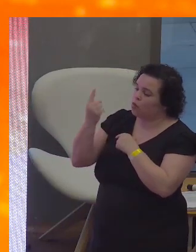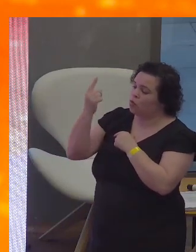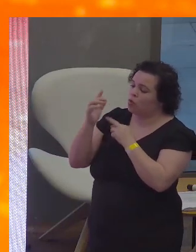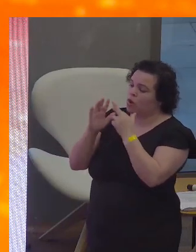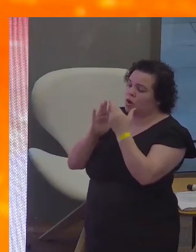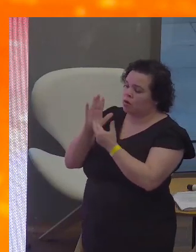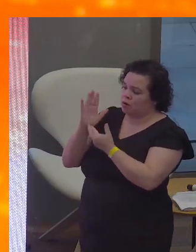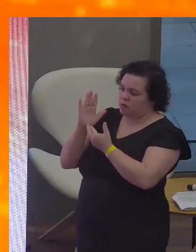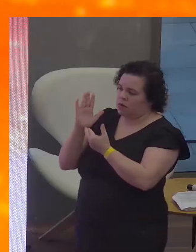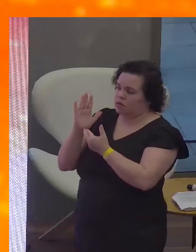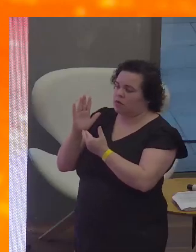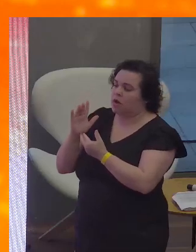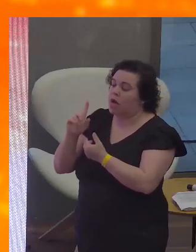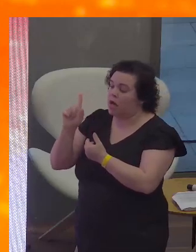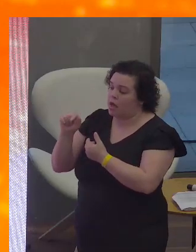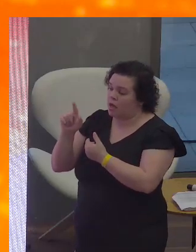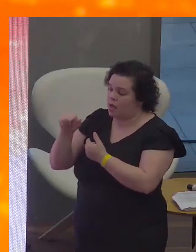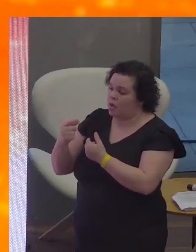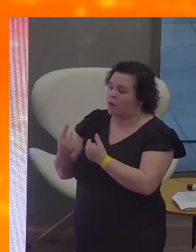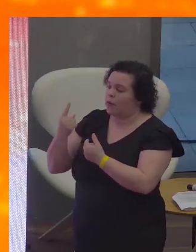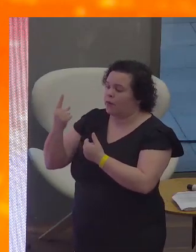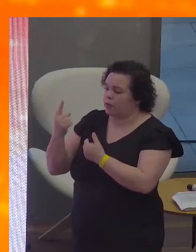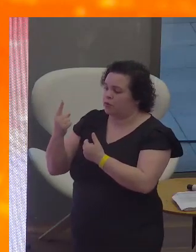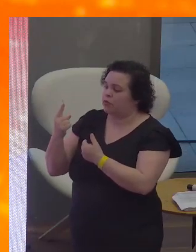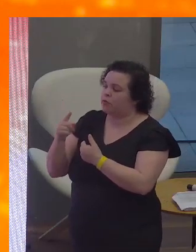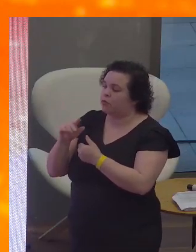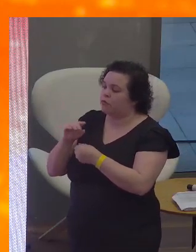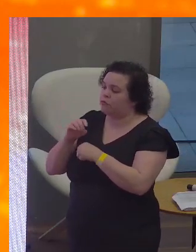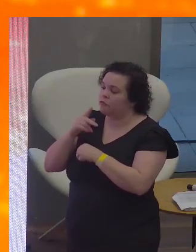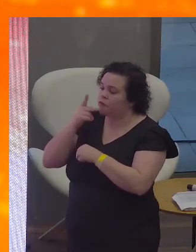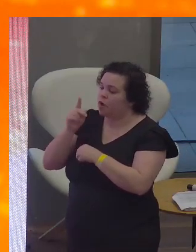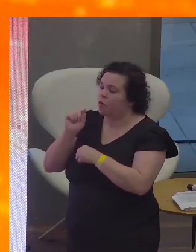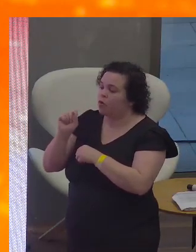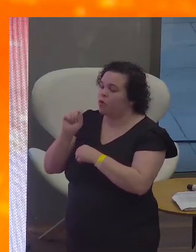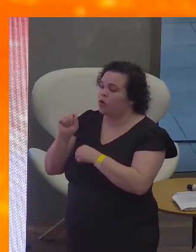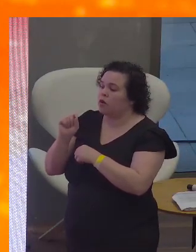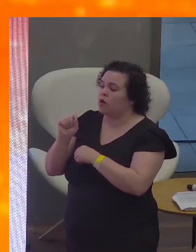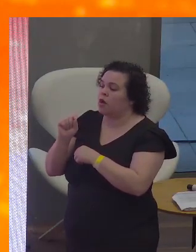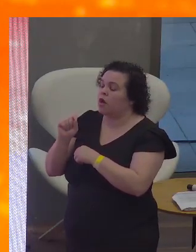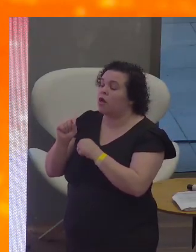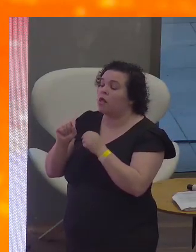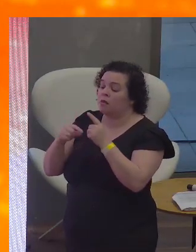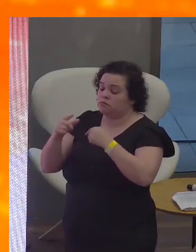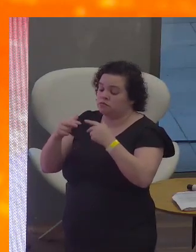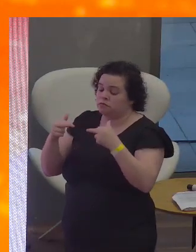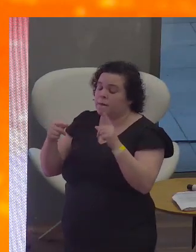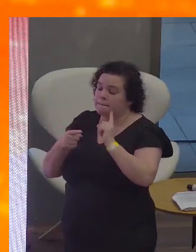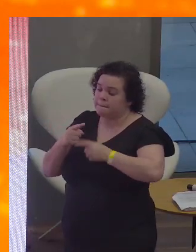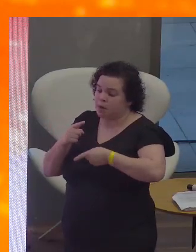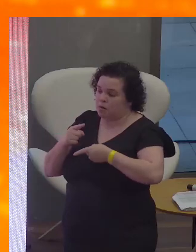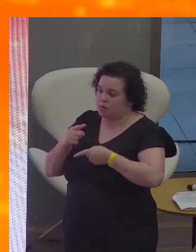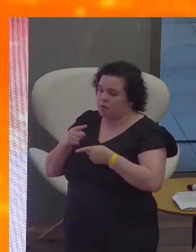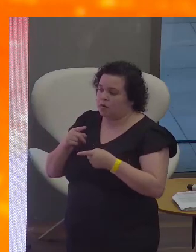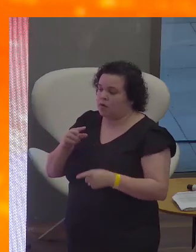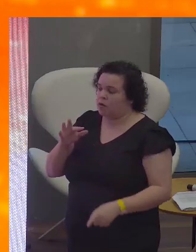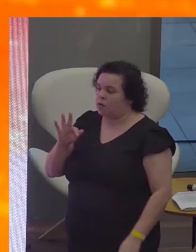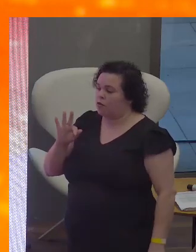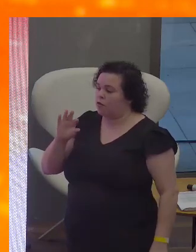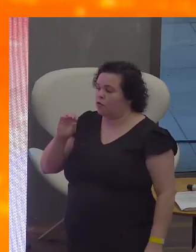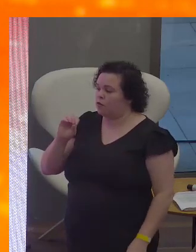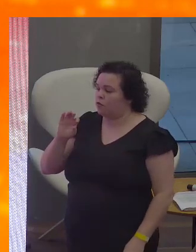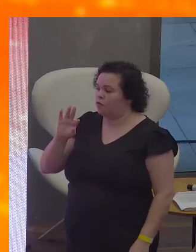regulamento, tá, que é único para a comunidade, ele diz o seguinte: quais são as substâncias proibidas? Folha de